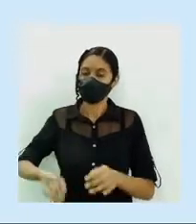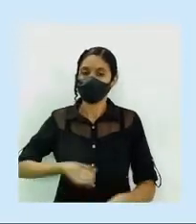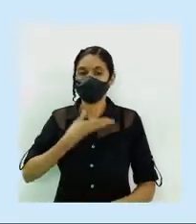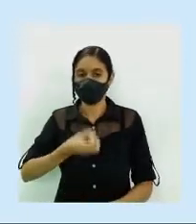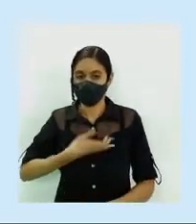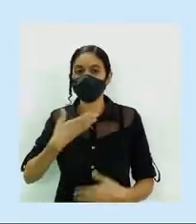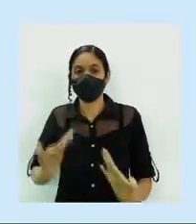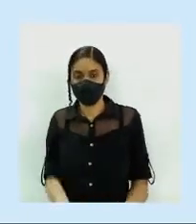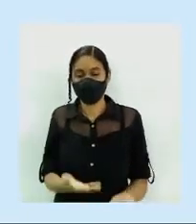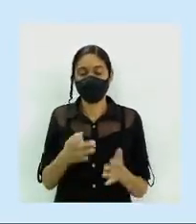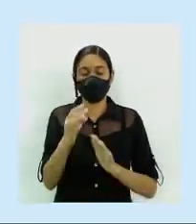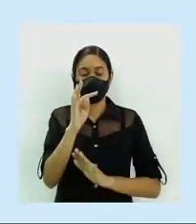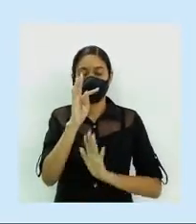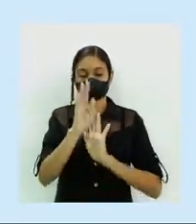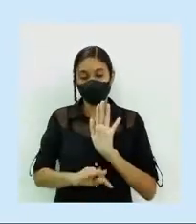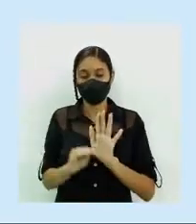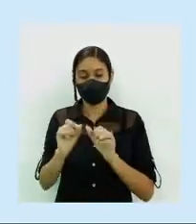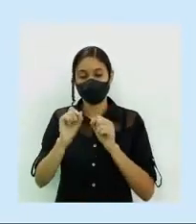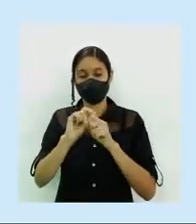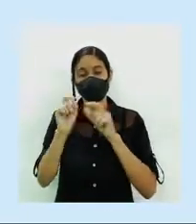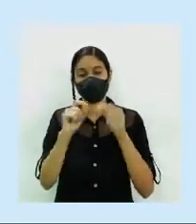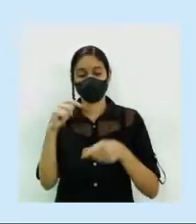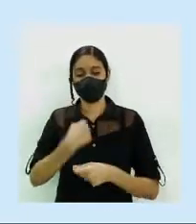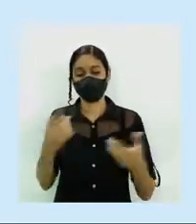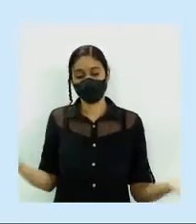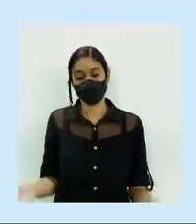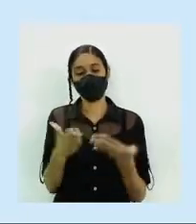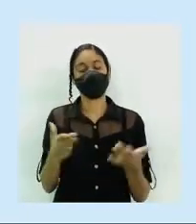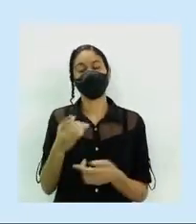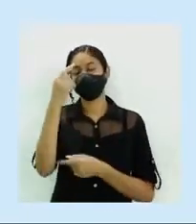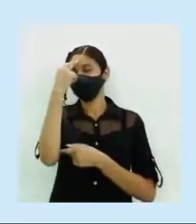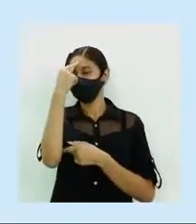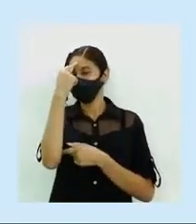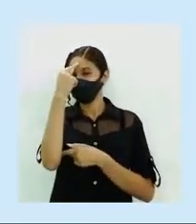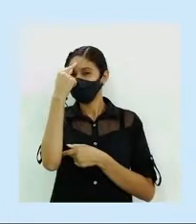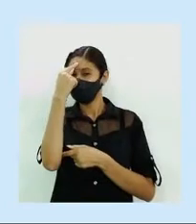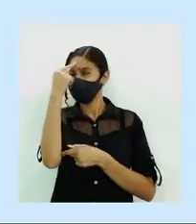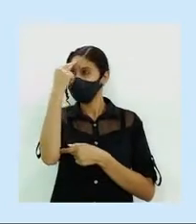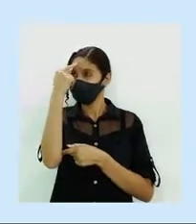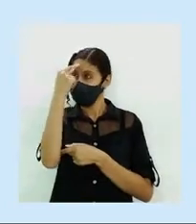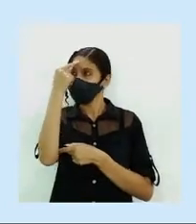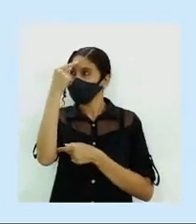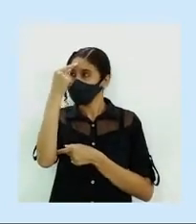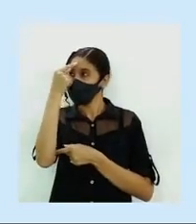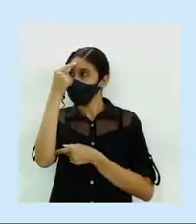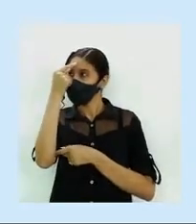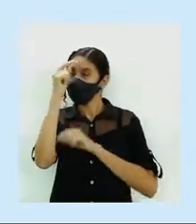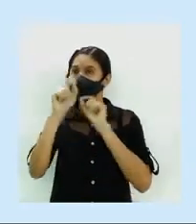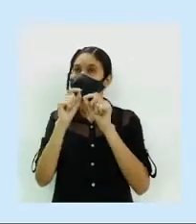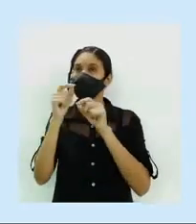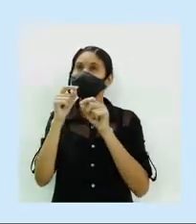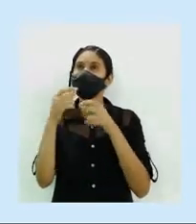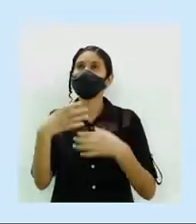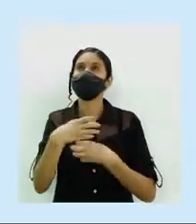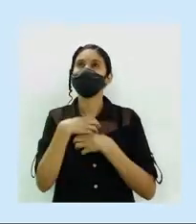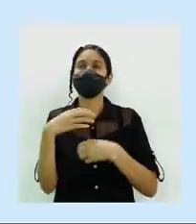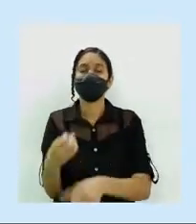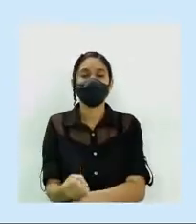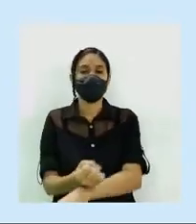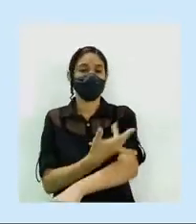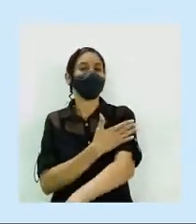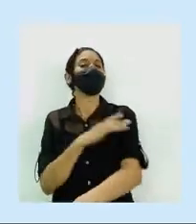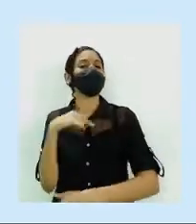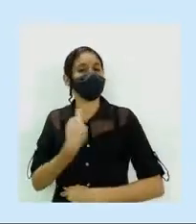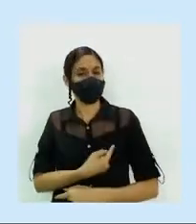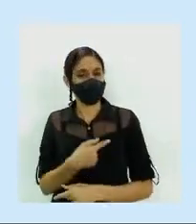poético, ele estimula a gente a refletir e se debruçar um pouco mais sobre as nossas emoções, os nossos